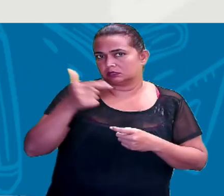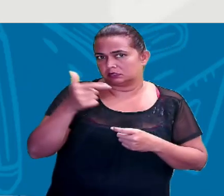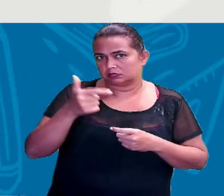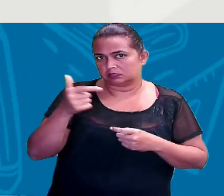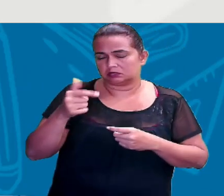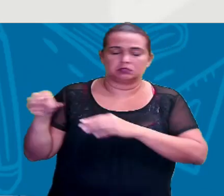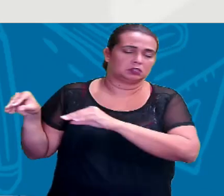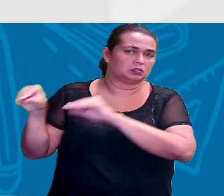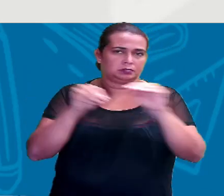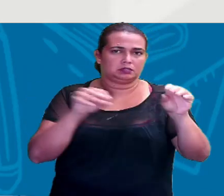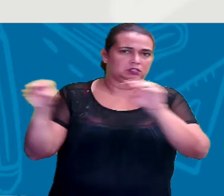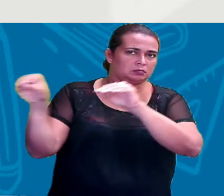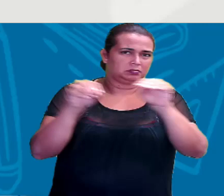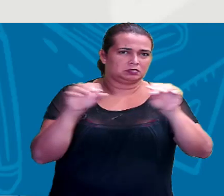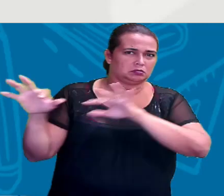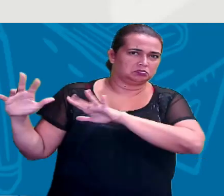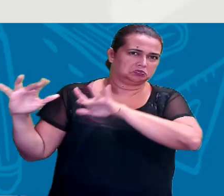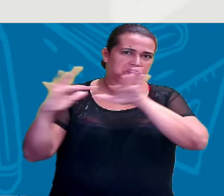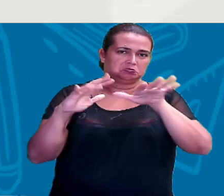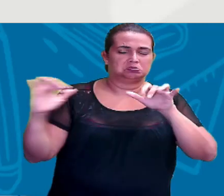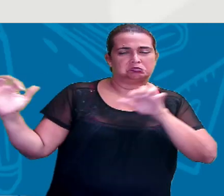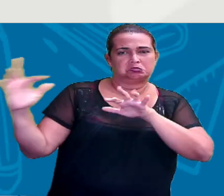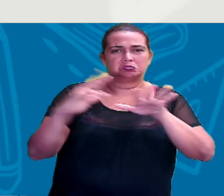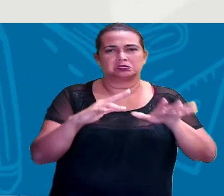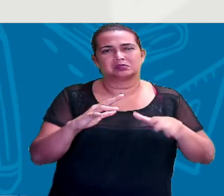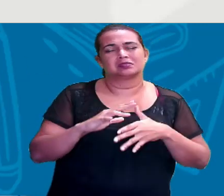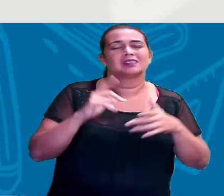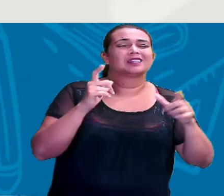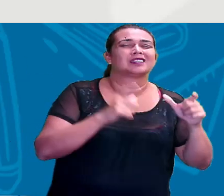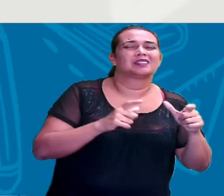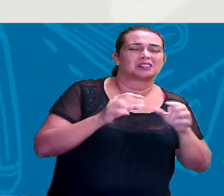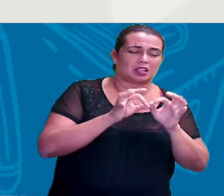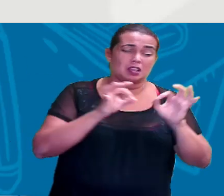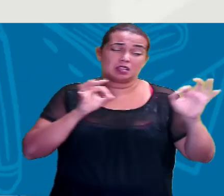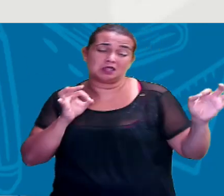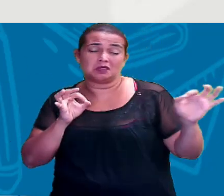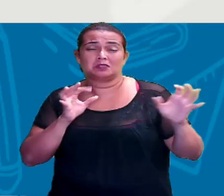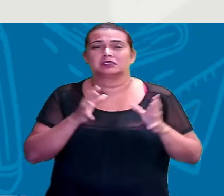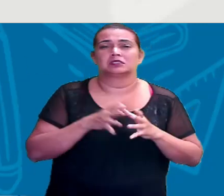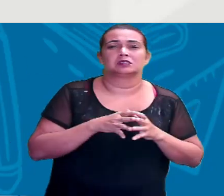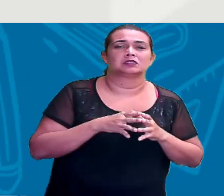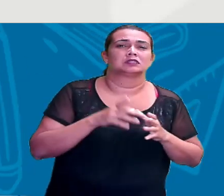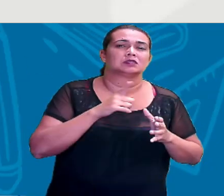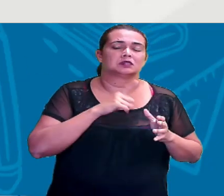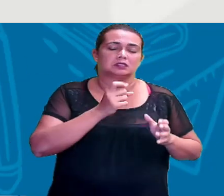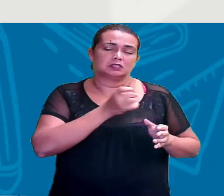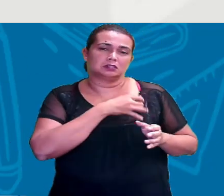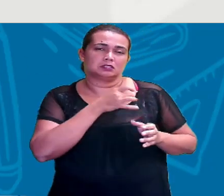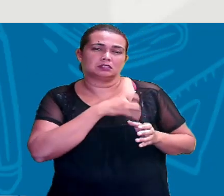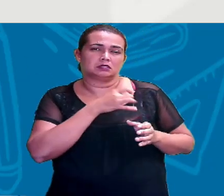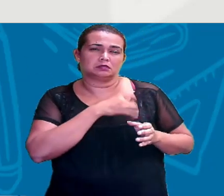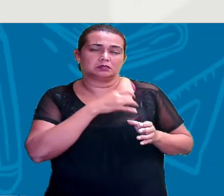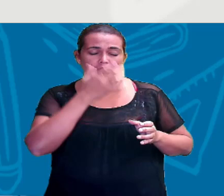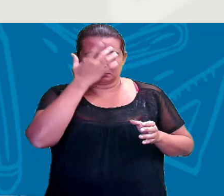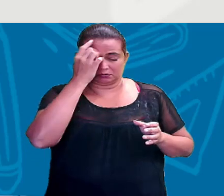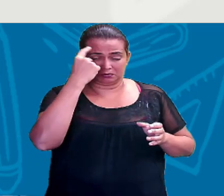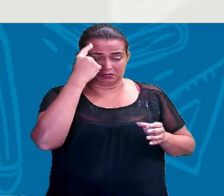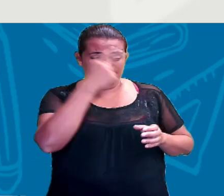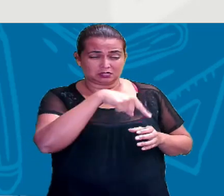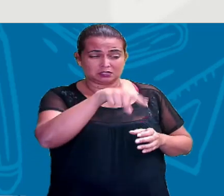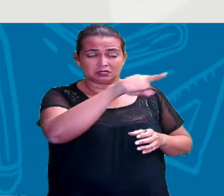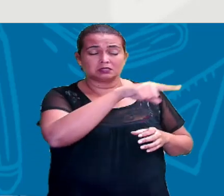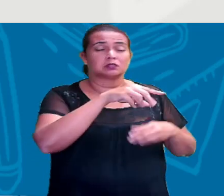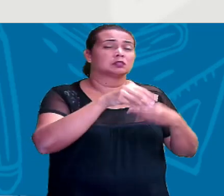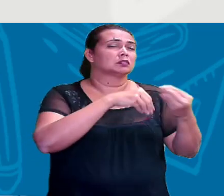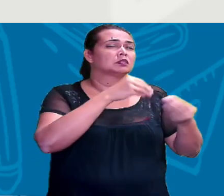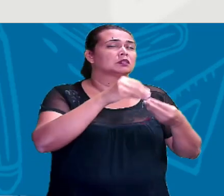então eram deslocados para regiões mais afastadas e havia muito medo, né? Em relação a